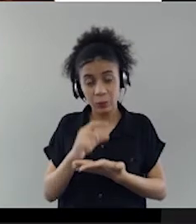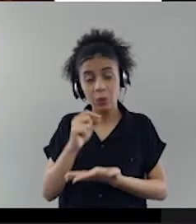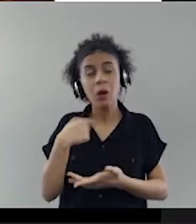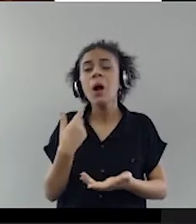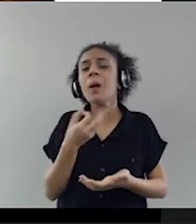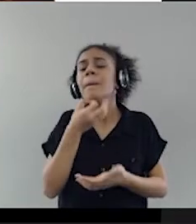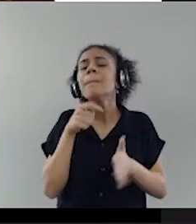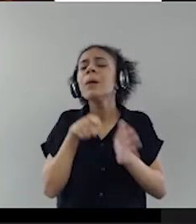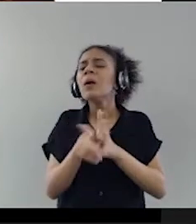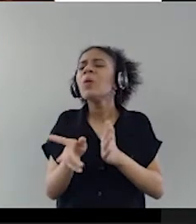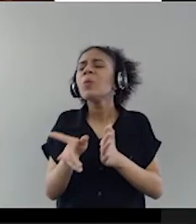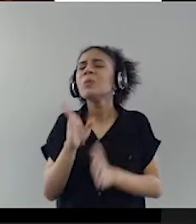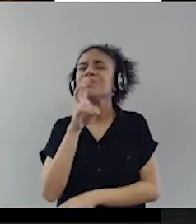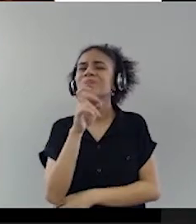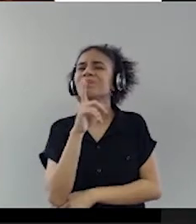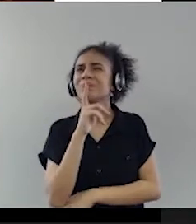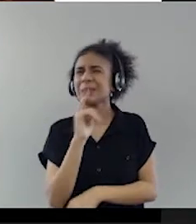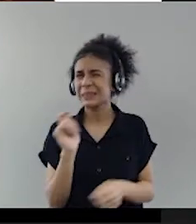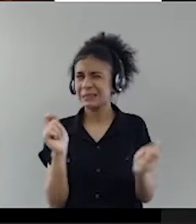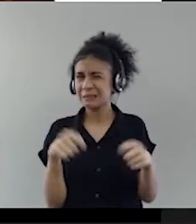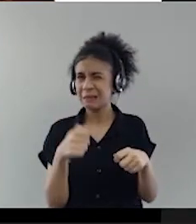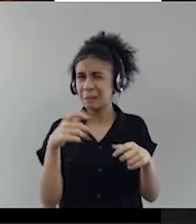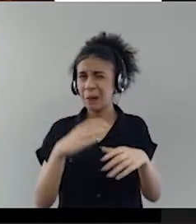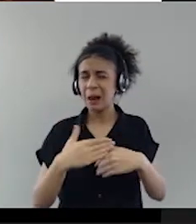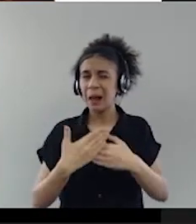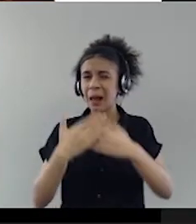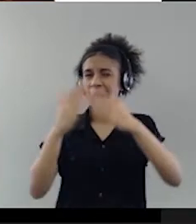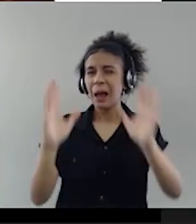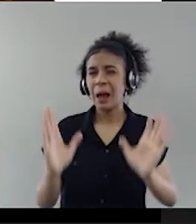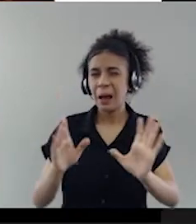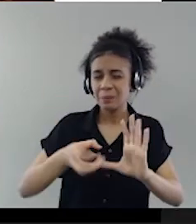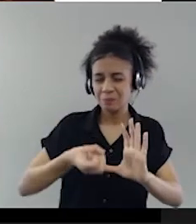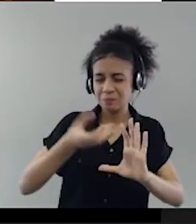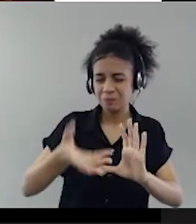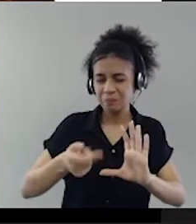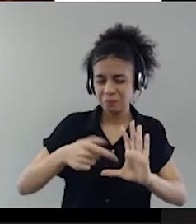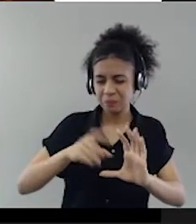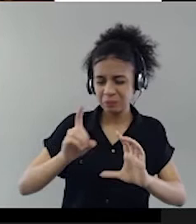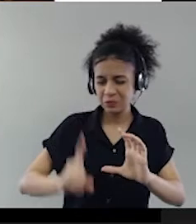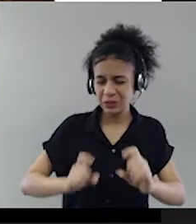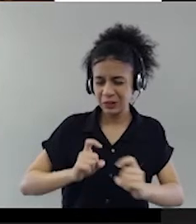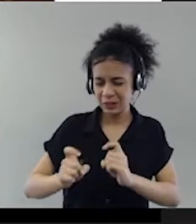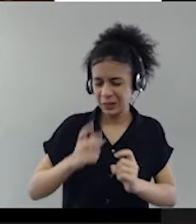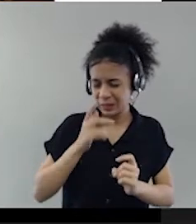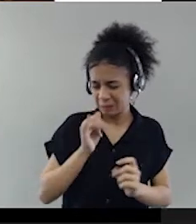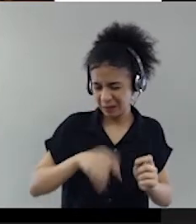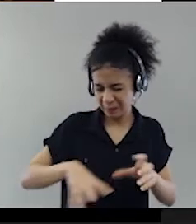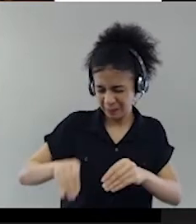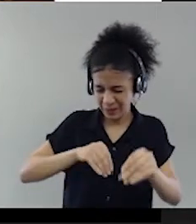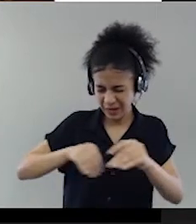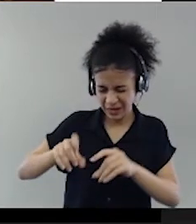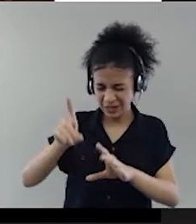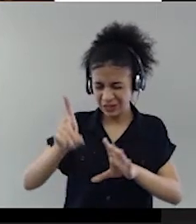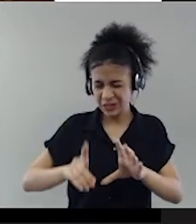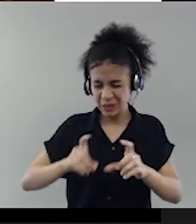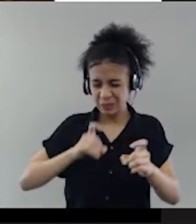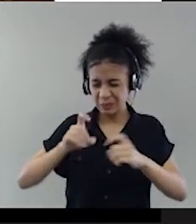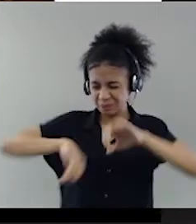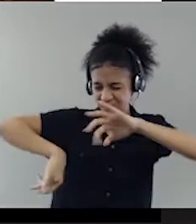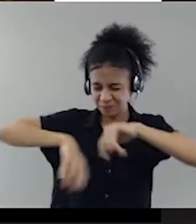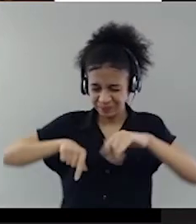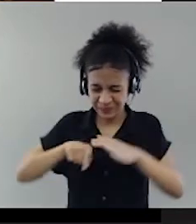portanto, é: vale a pena abrir a caixa de Pandora do direito administrativo? Quer dizer, vale a pena a gente mexer nisso? Vale a pena a